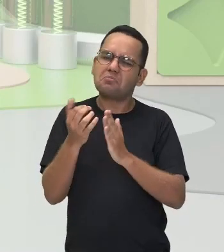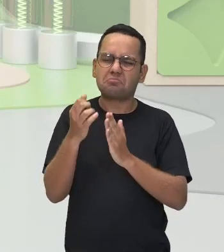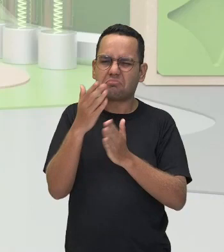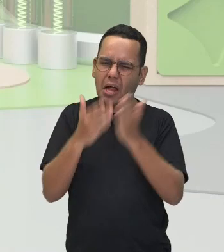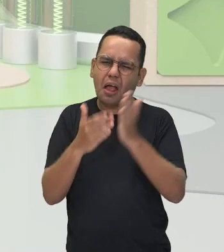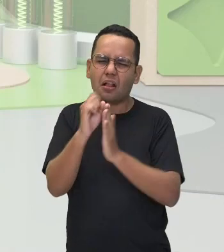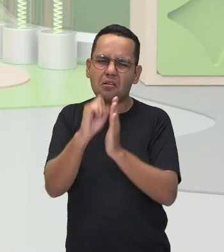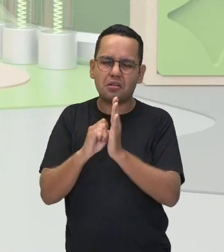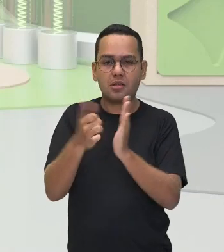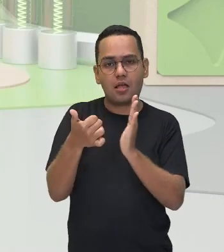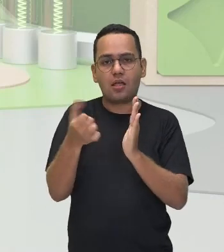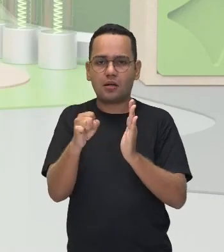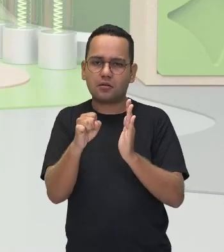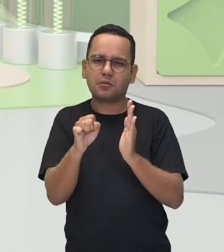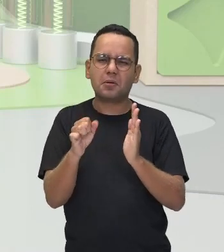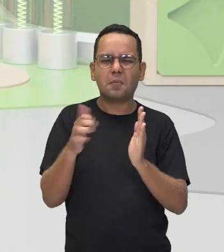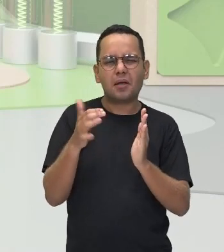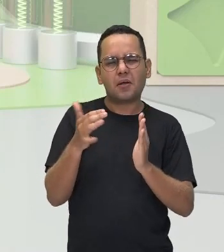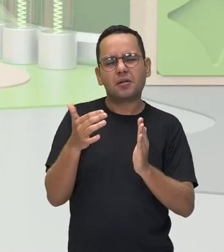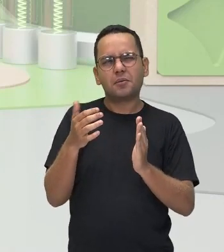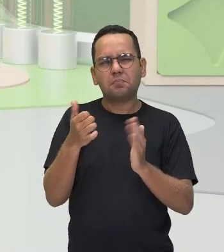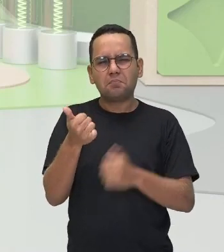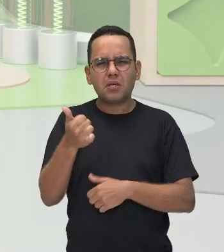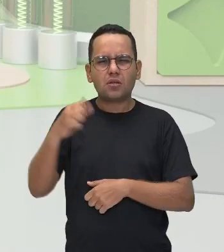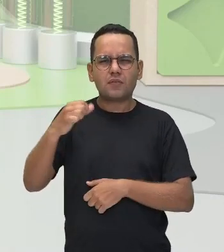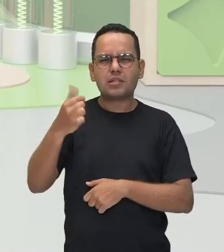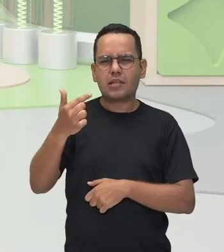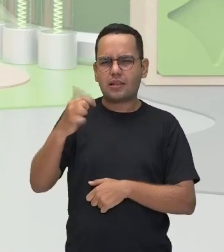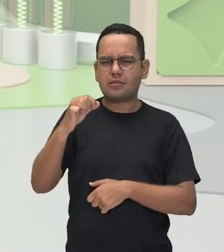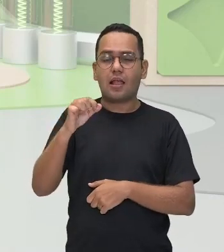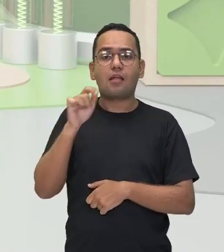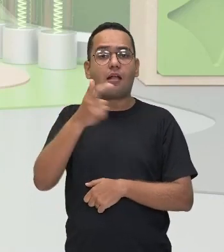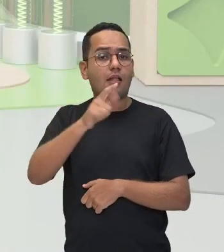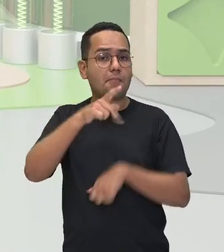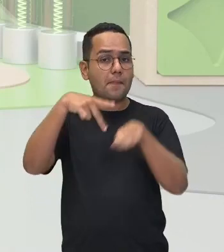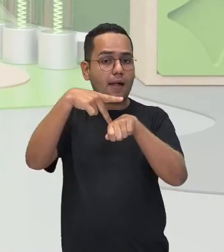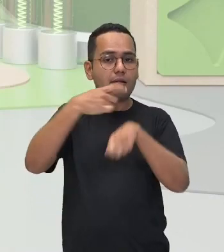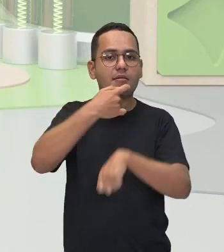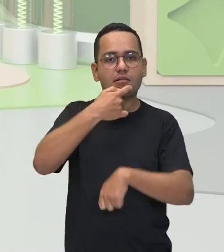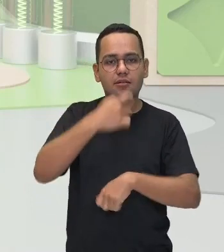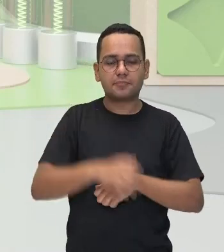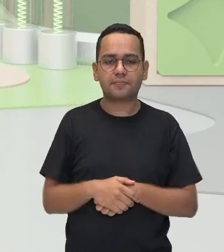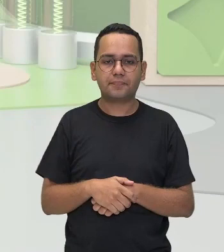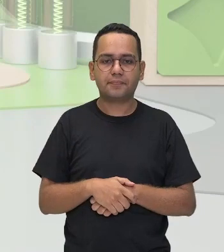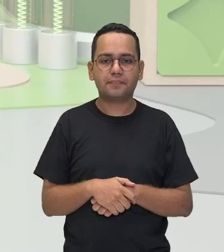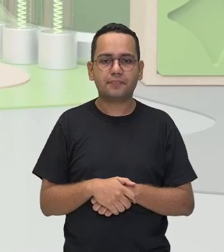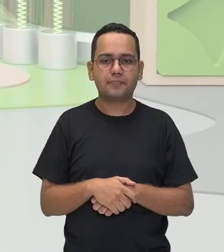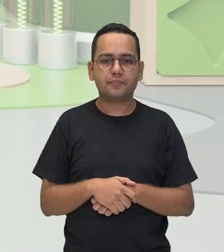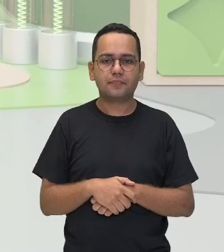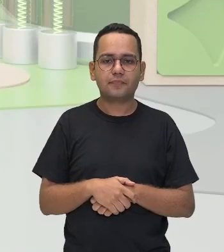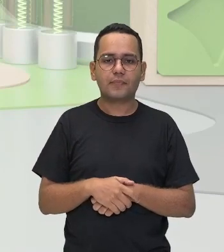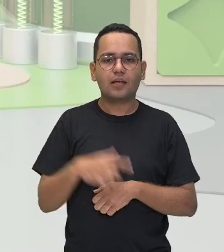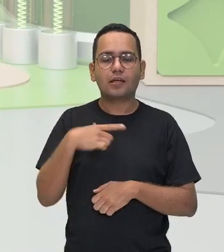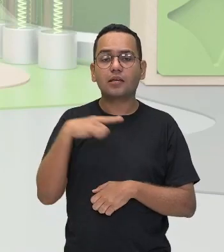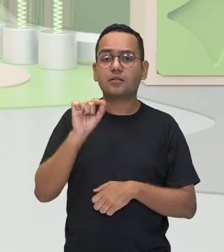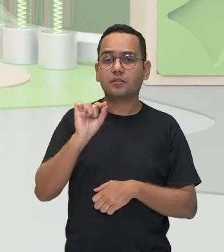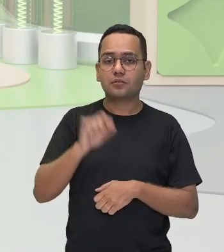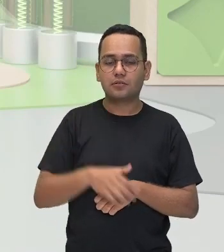de 1760, lá na Inglaterra, com o processo de transição, né, dos